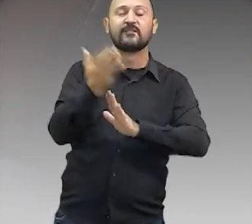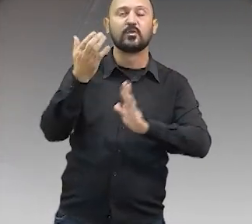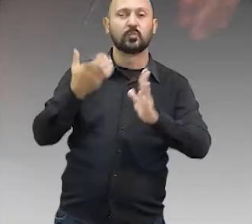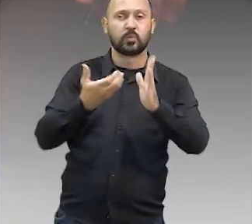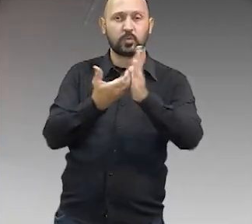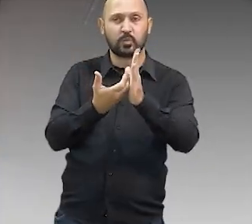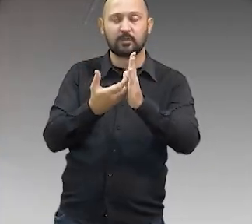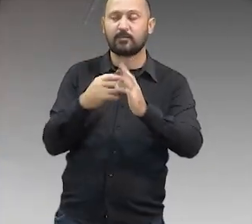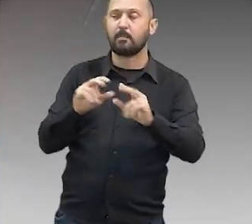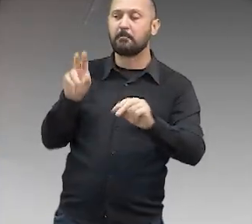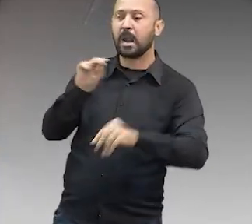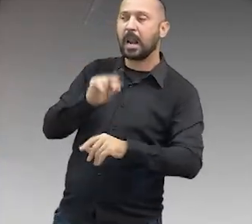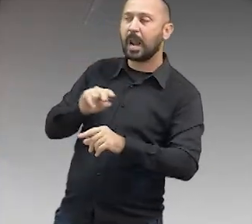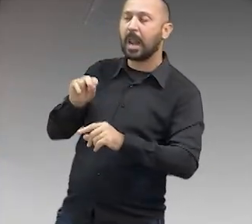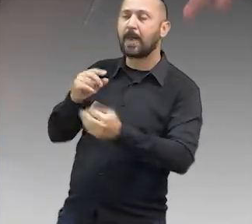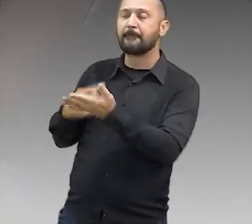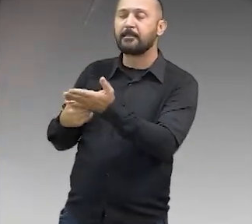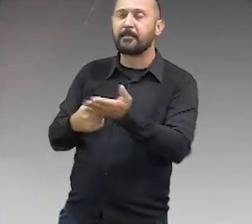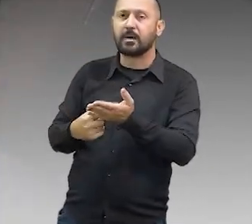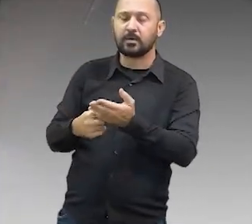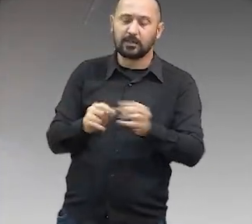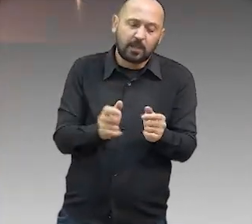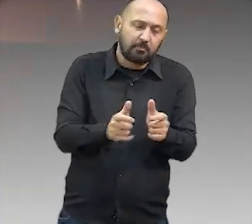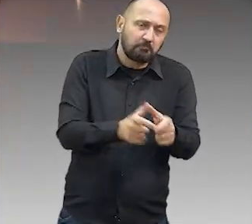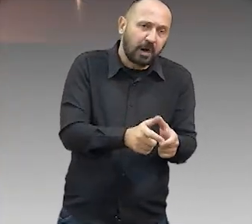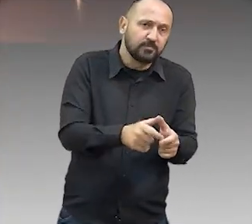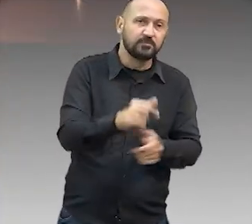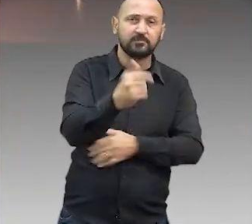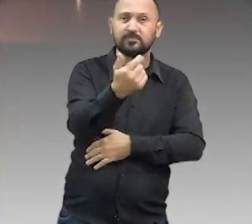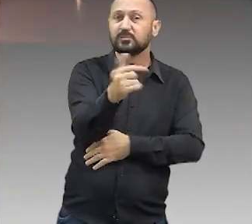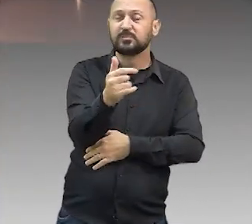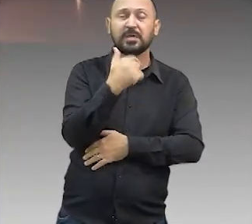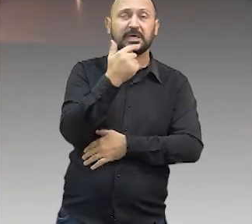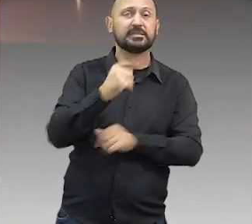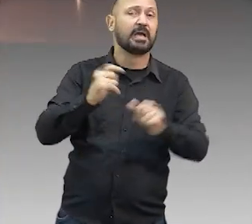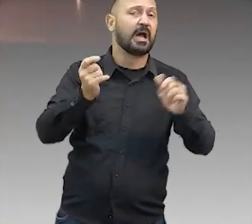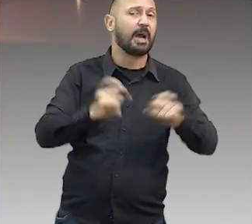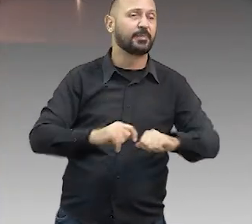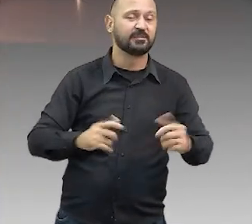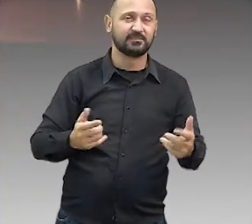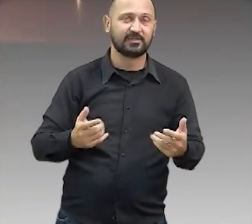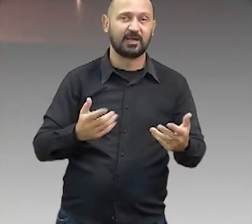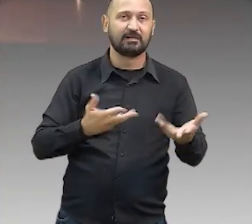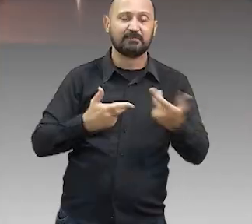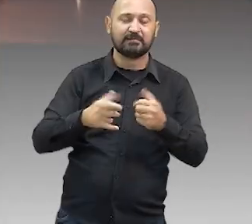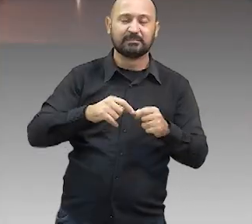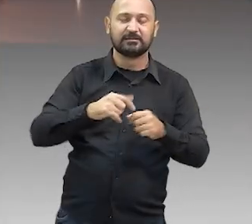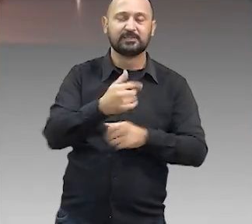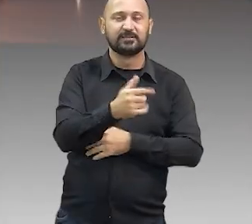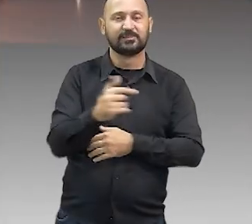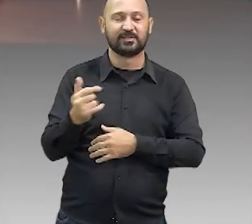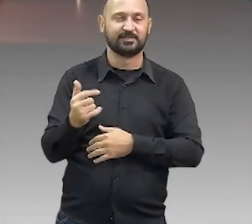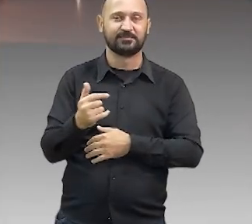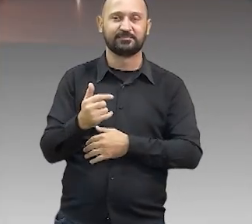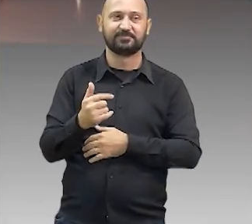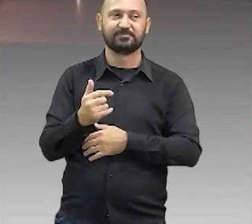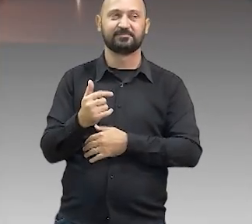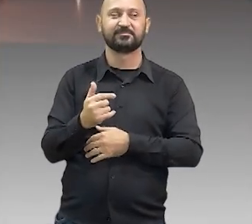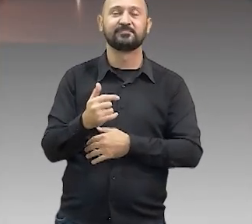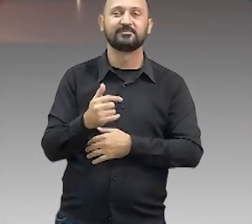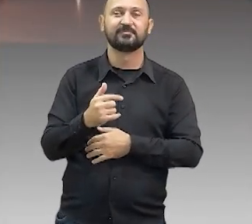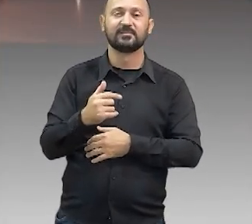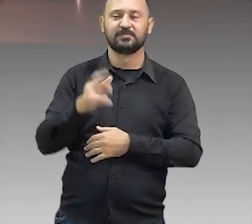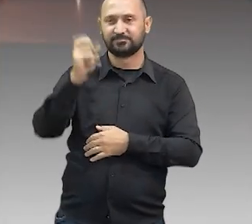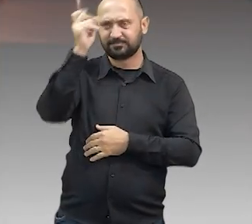no Congresso, faz lobby, e o pequeno não tem esse poder, não tem essa mobilização, não tem.